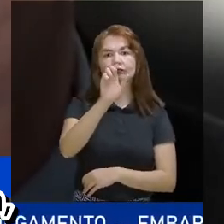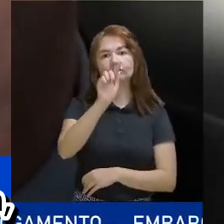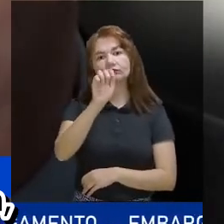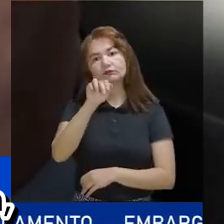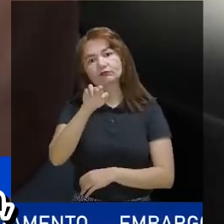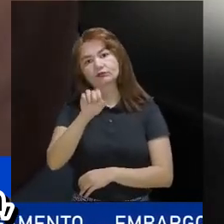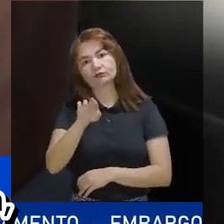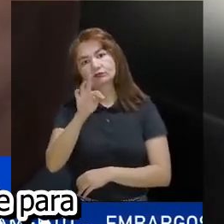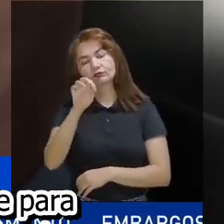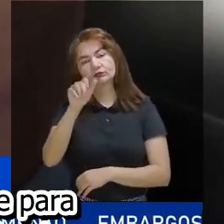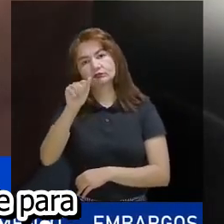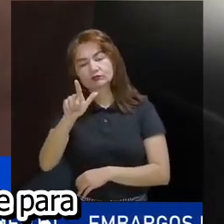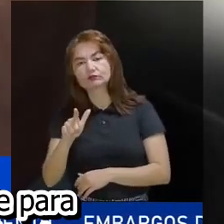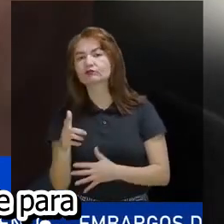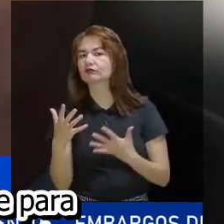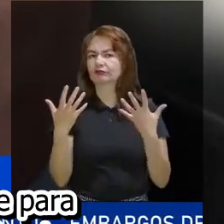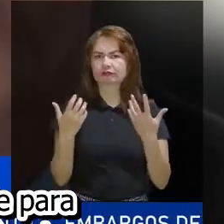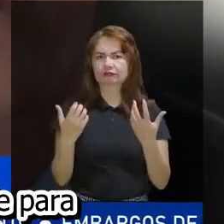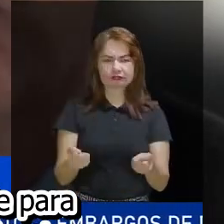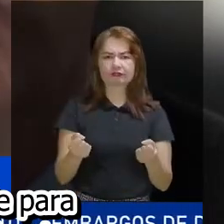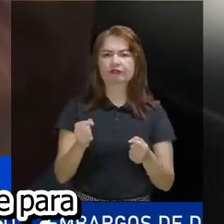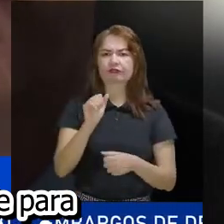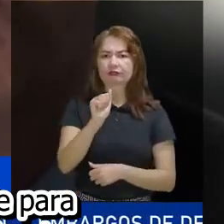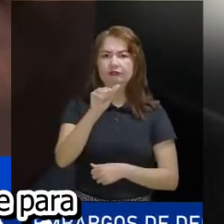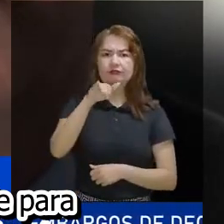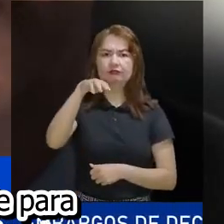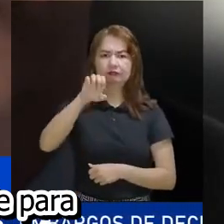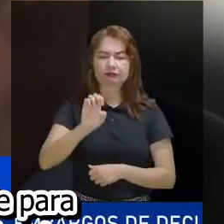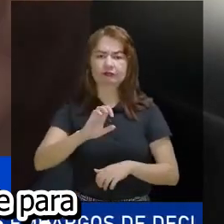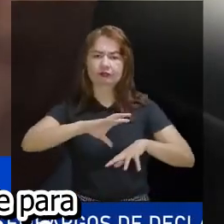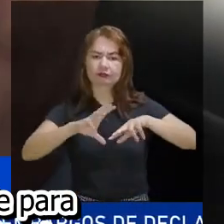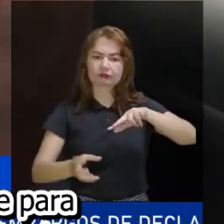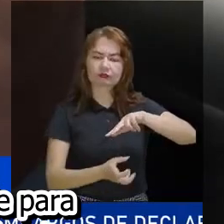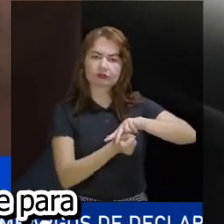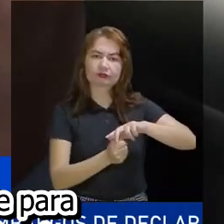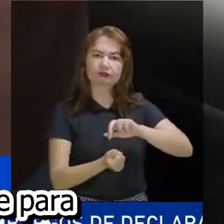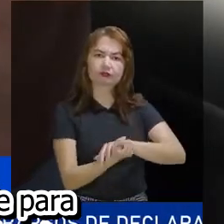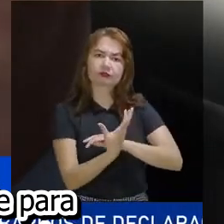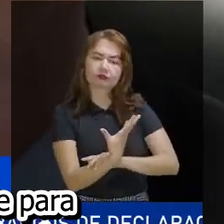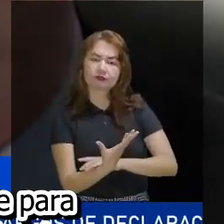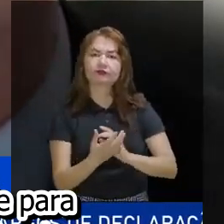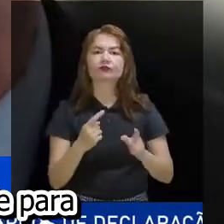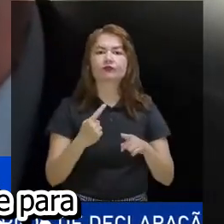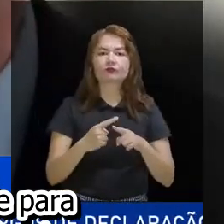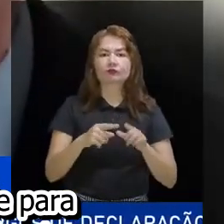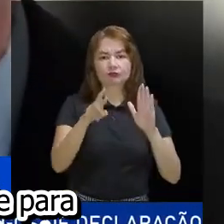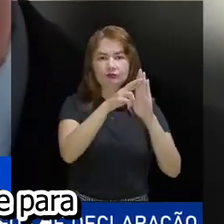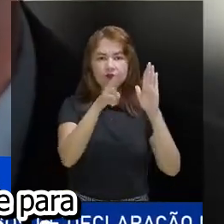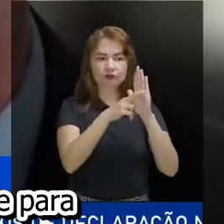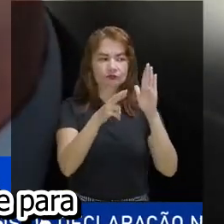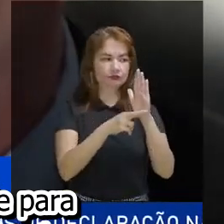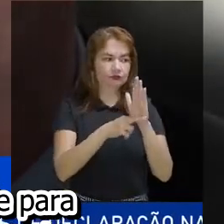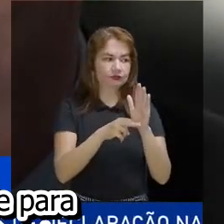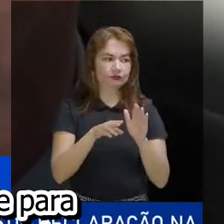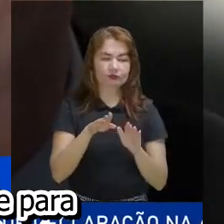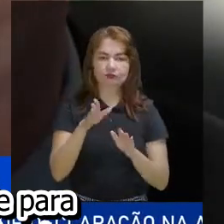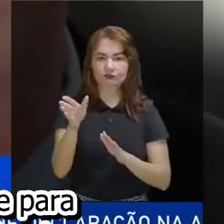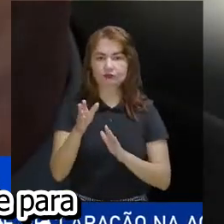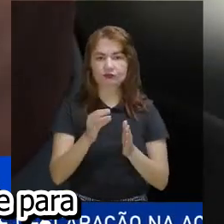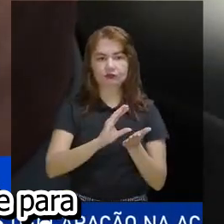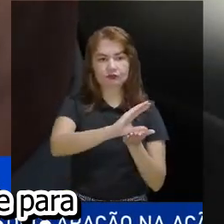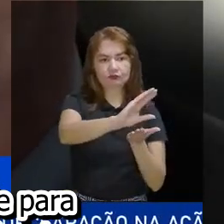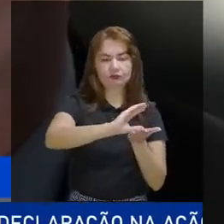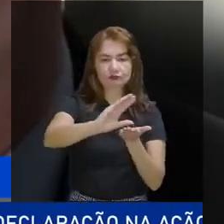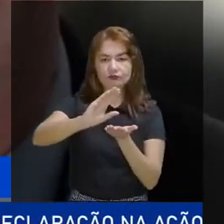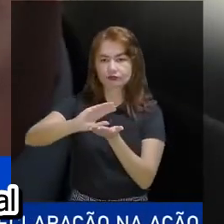que reconheceu a inadequação da AIME por abuso de poder e fraude para questionar regras de distribuição de recursos